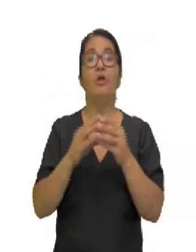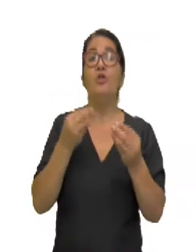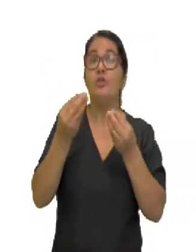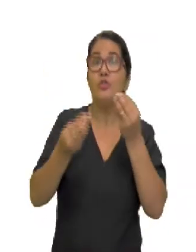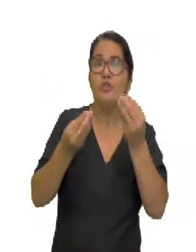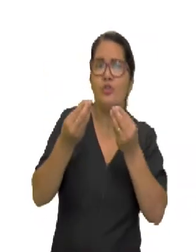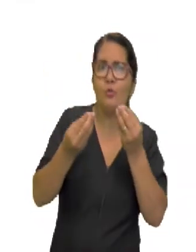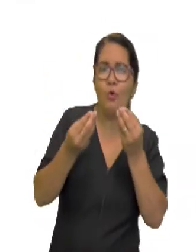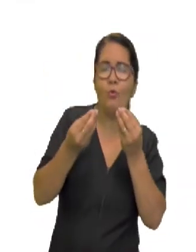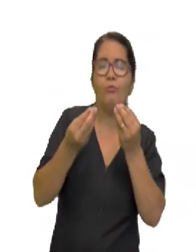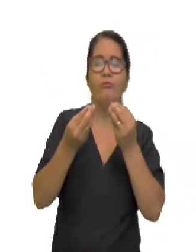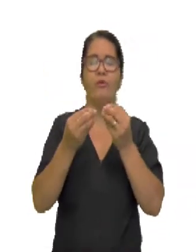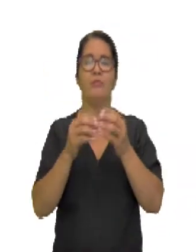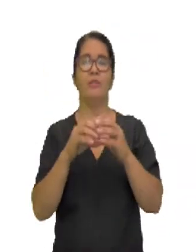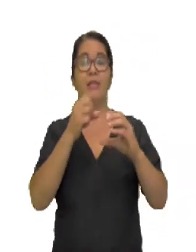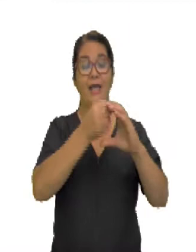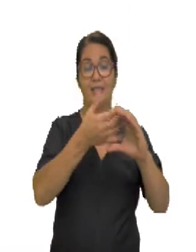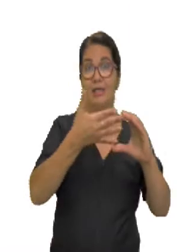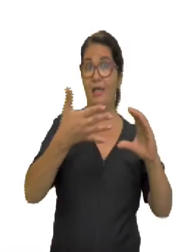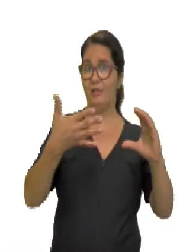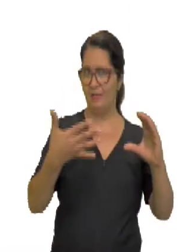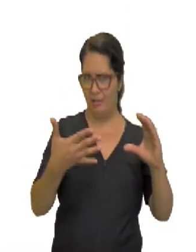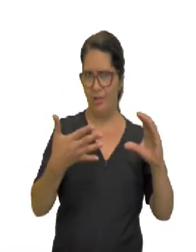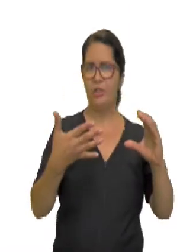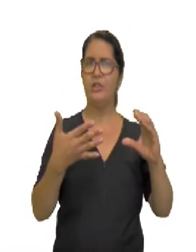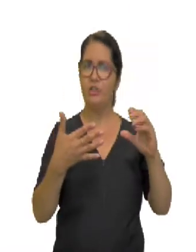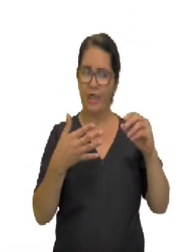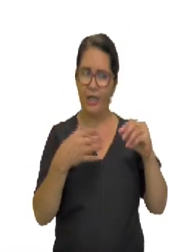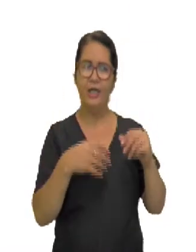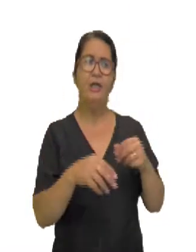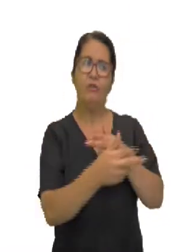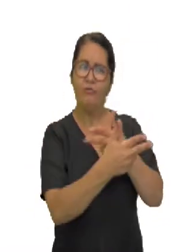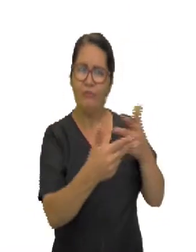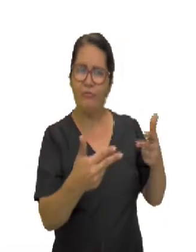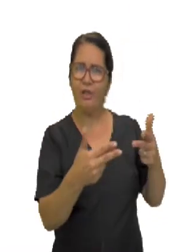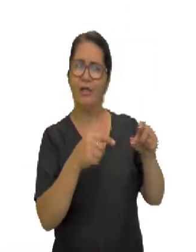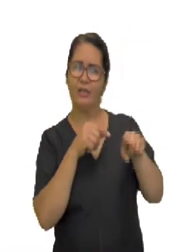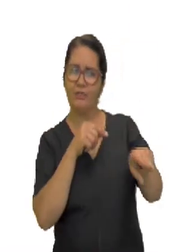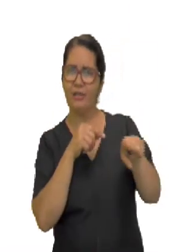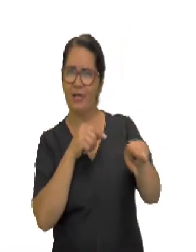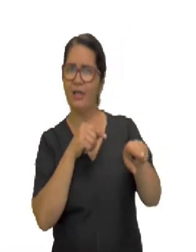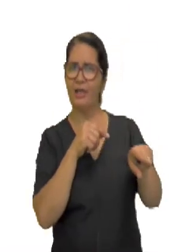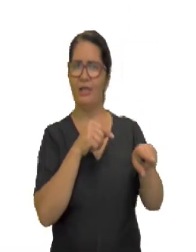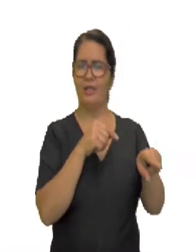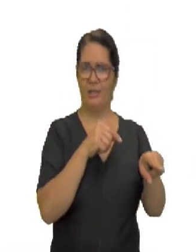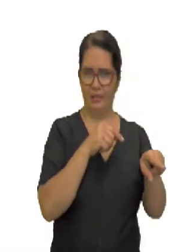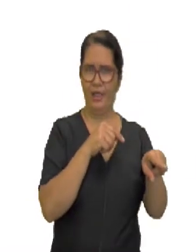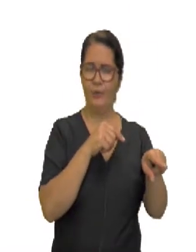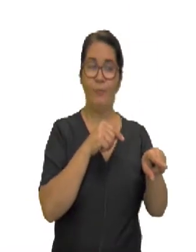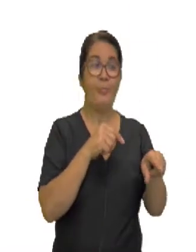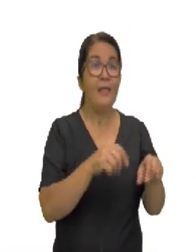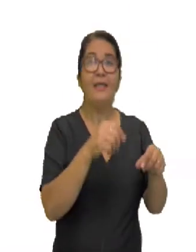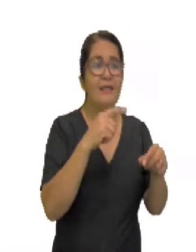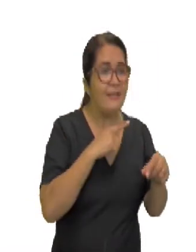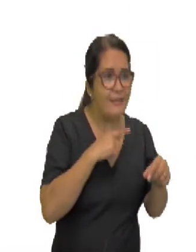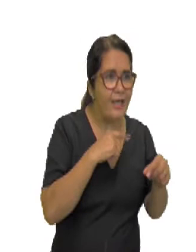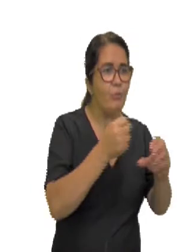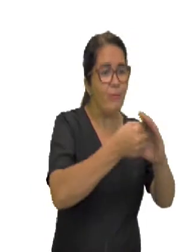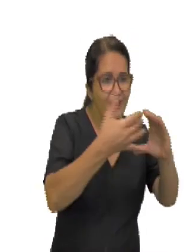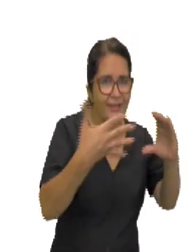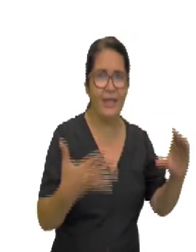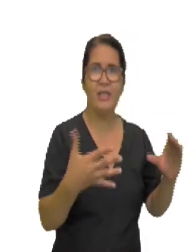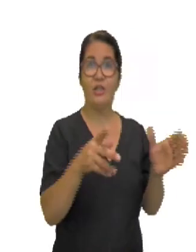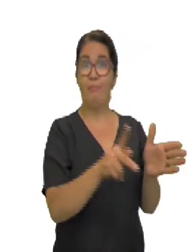relativo, ele é atribuído a um ser que possui uma característica, mas que se destaca em relação aos